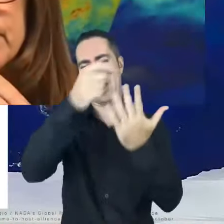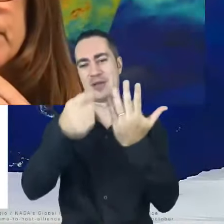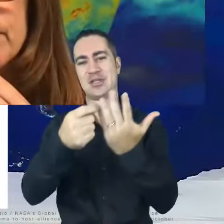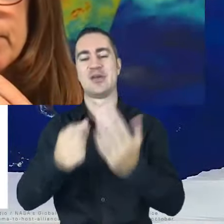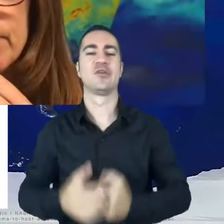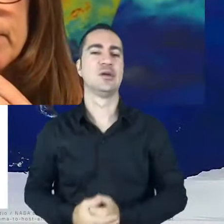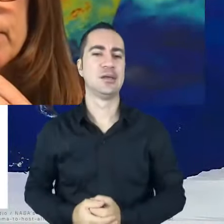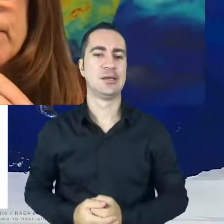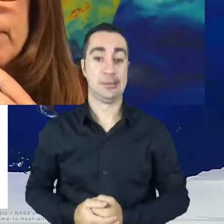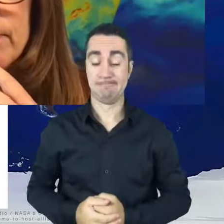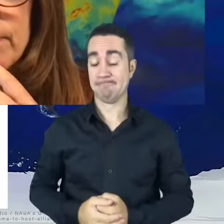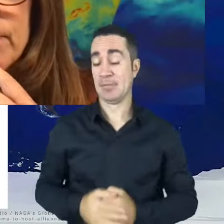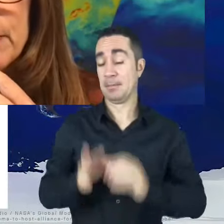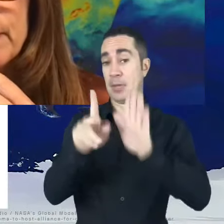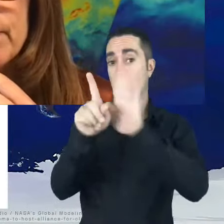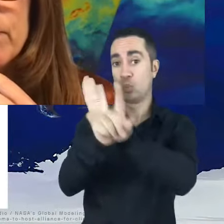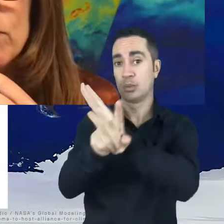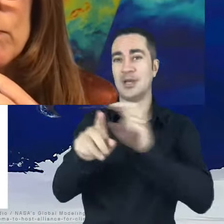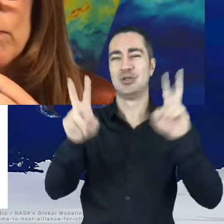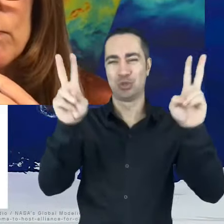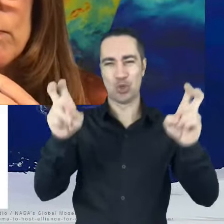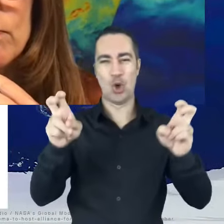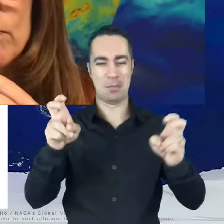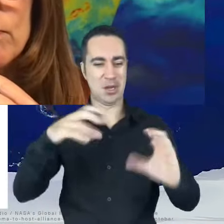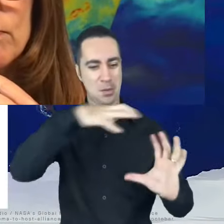agenda pelo mundo.